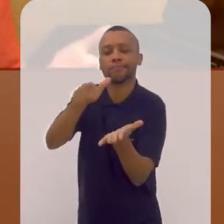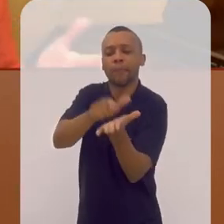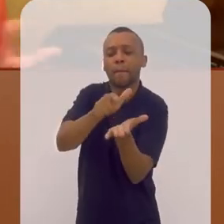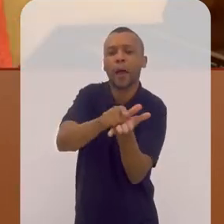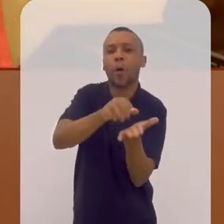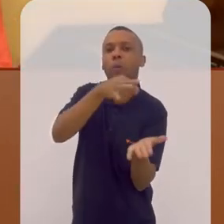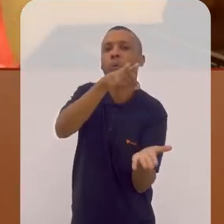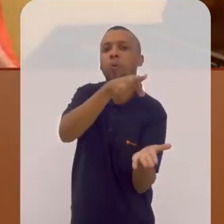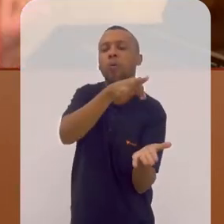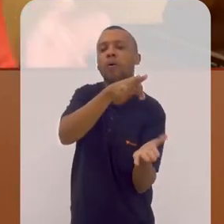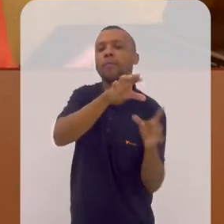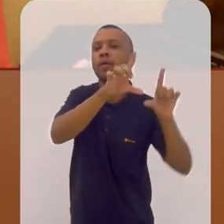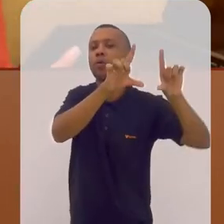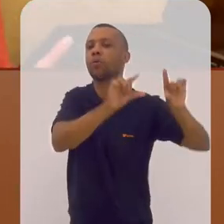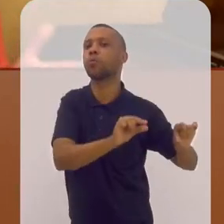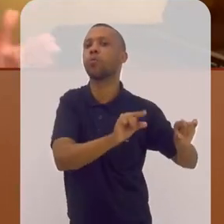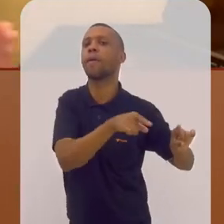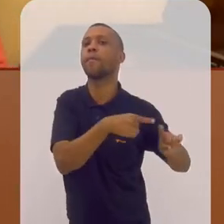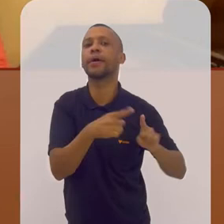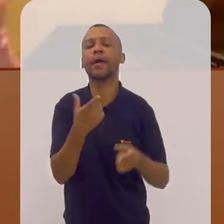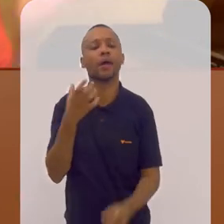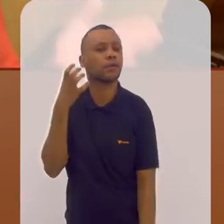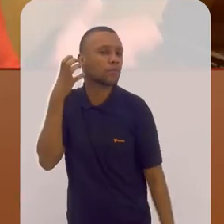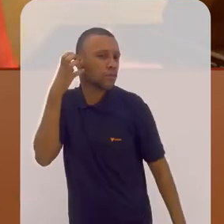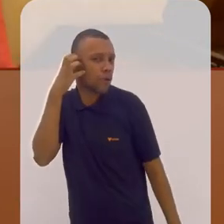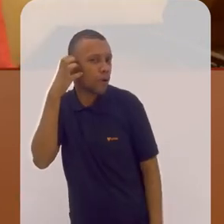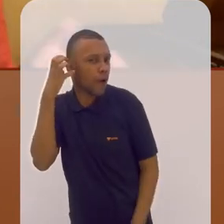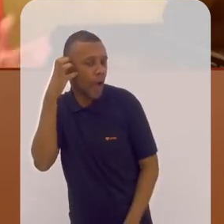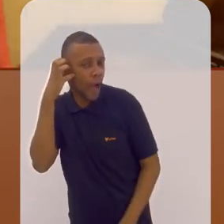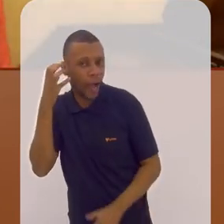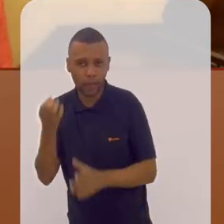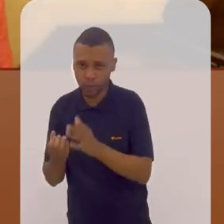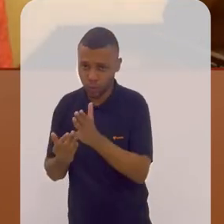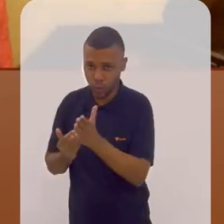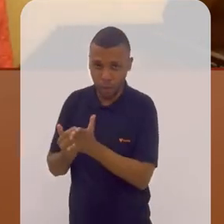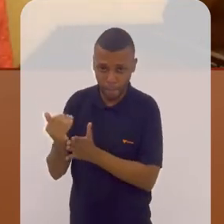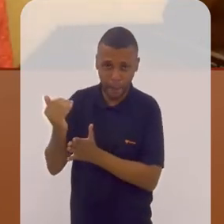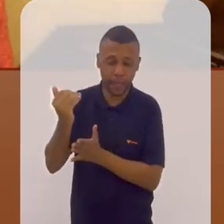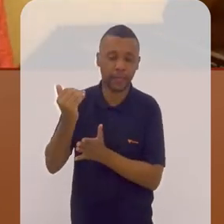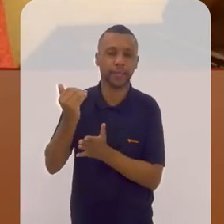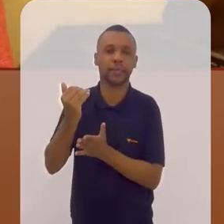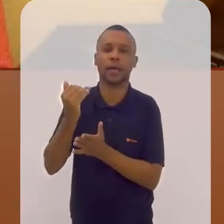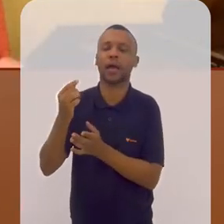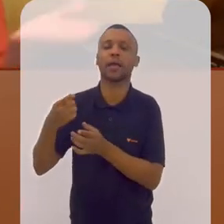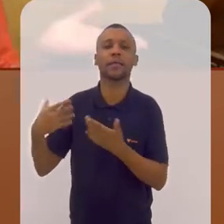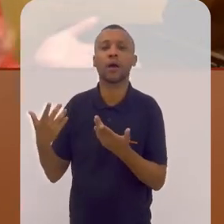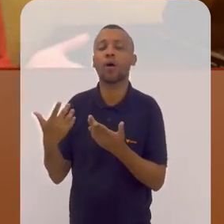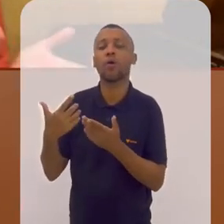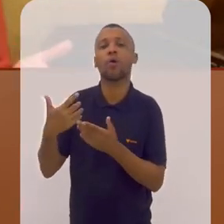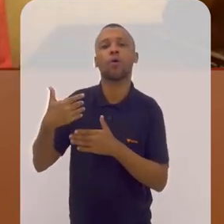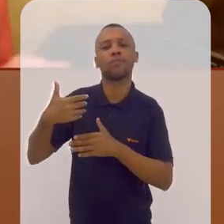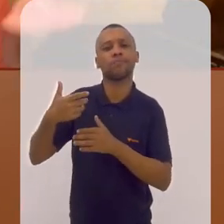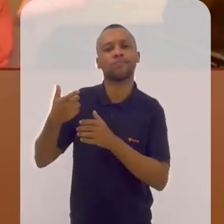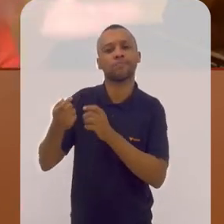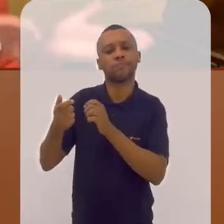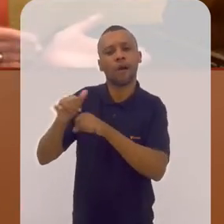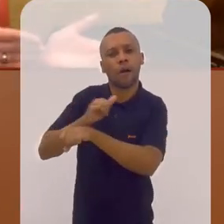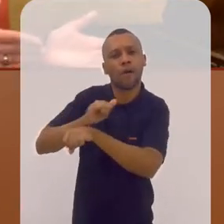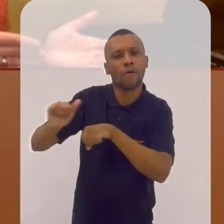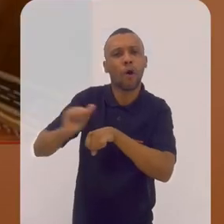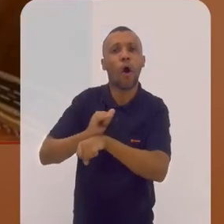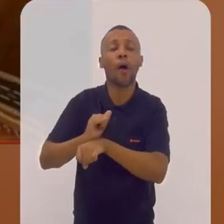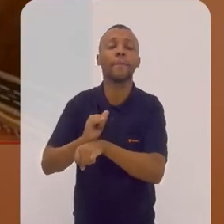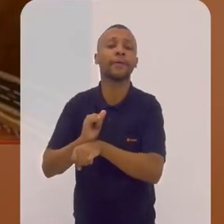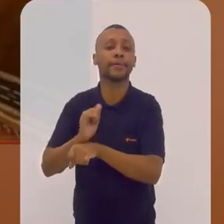porque surge o rádio e o fonógrafo no início do século XX. Então, a forma das pessoas fazerem música